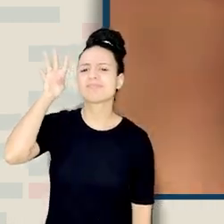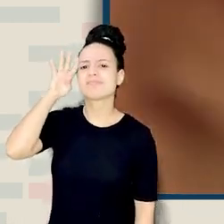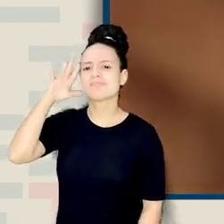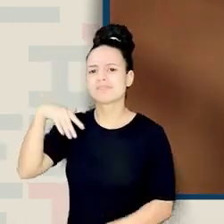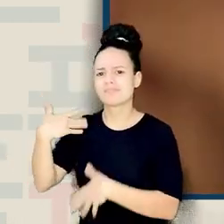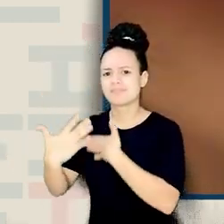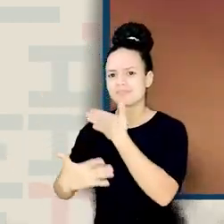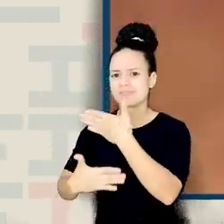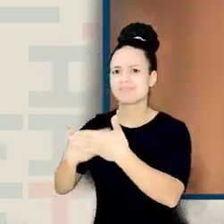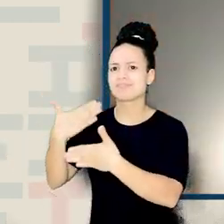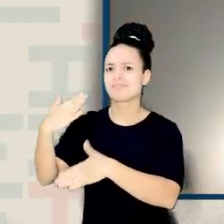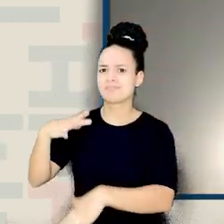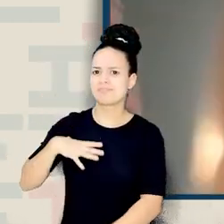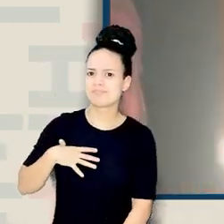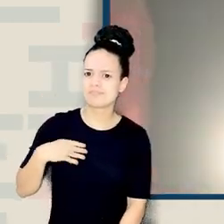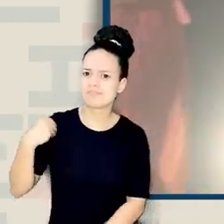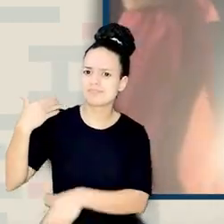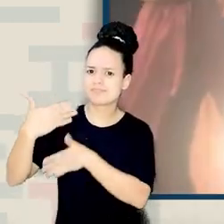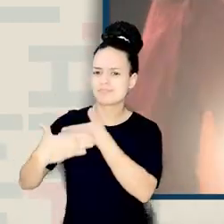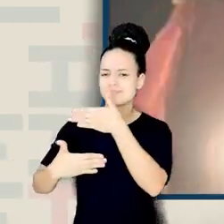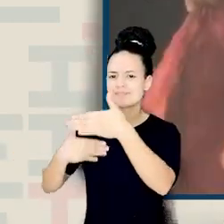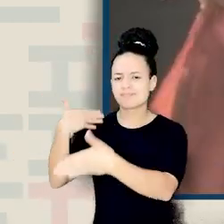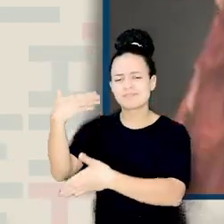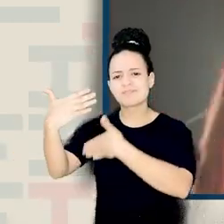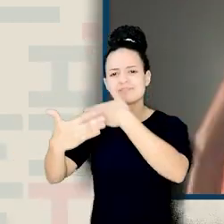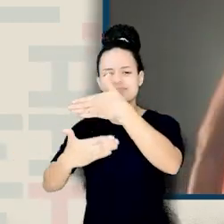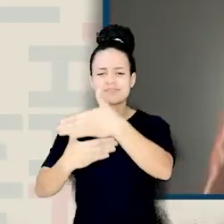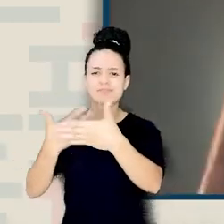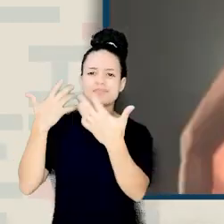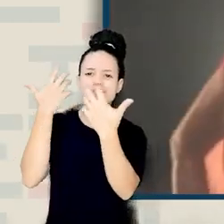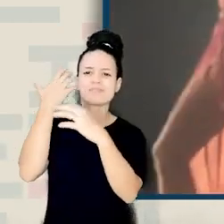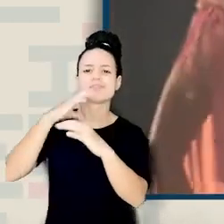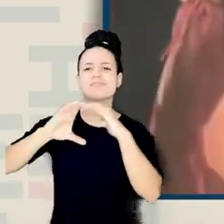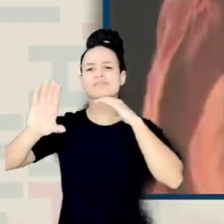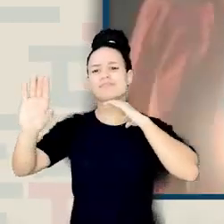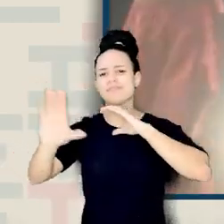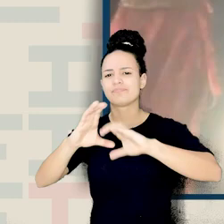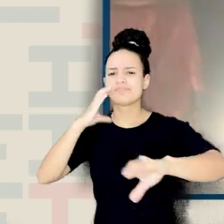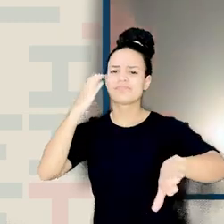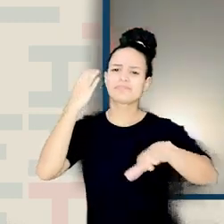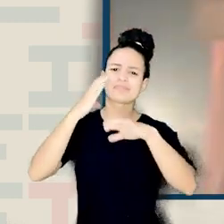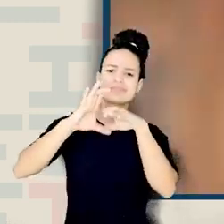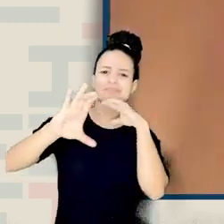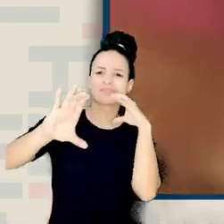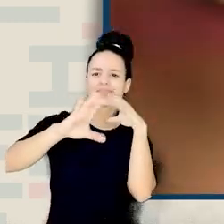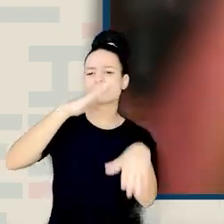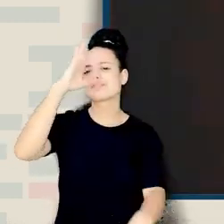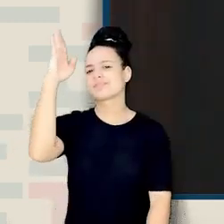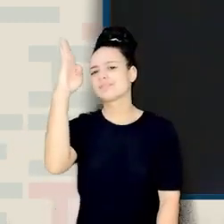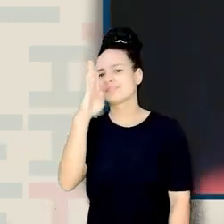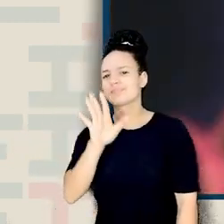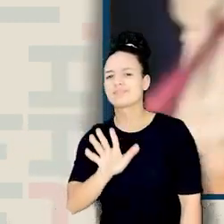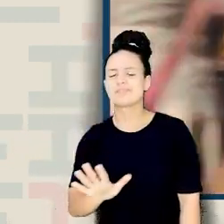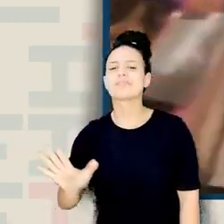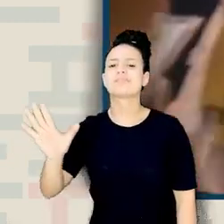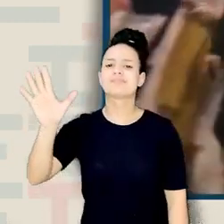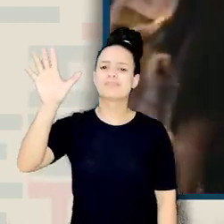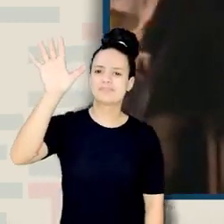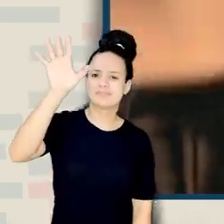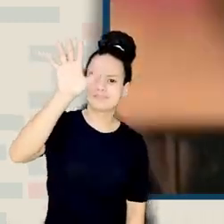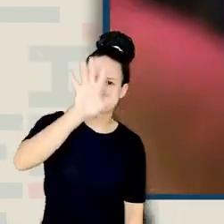pelas filhas cantada na canção brasileira.